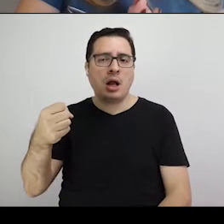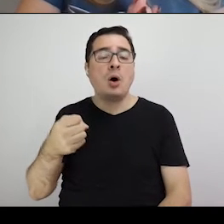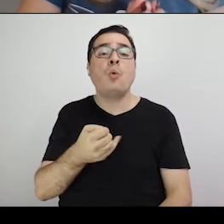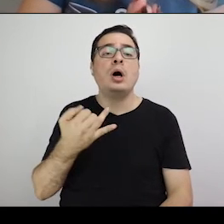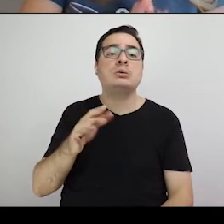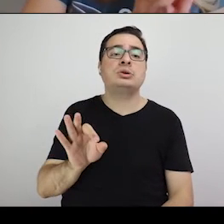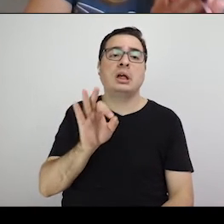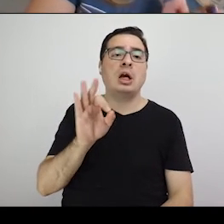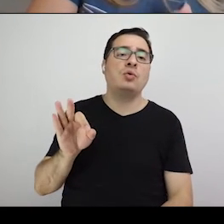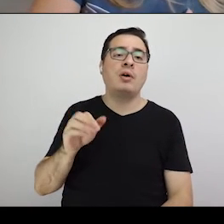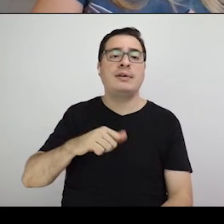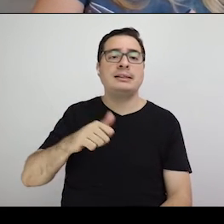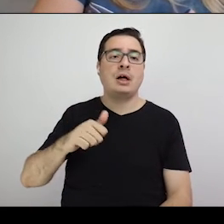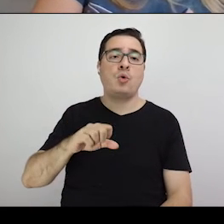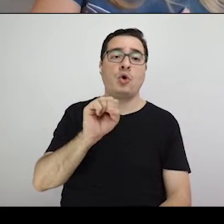foi avaliado?